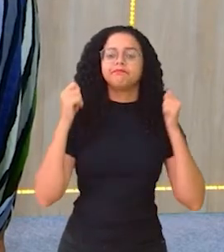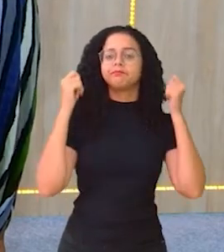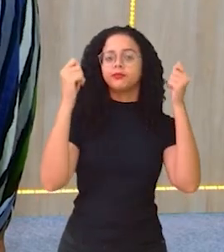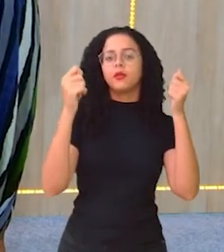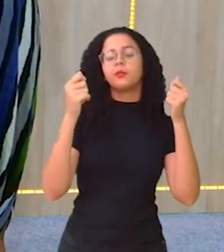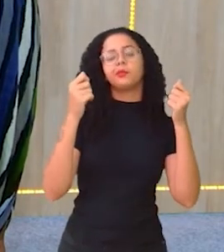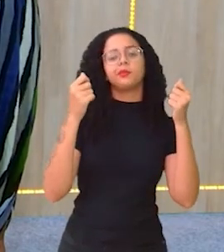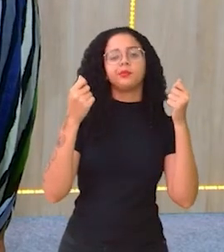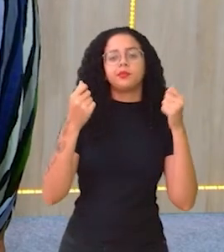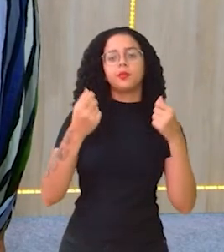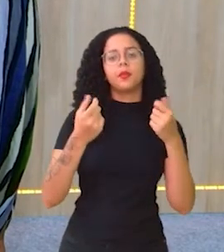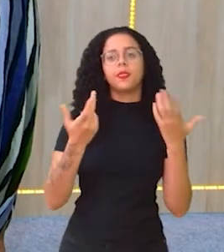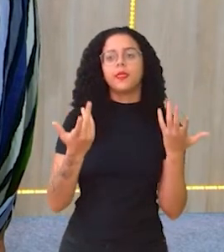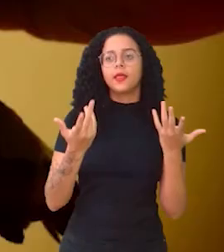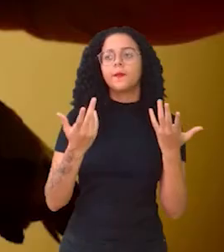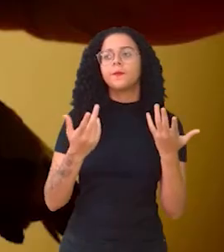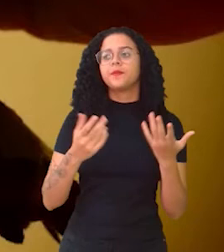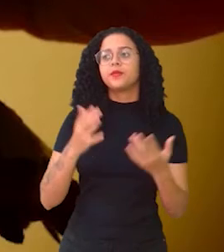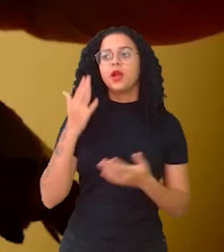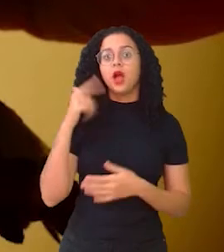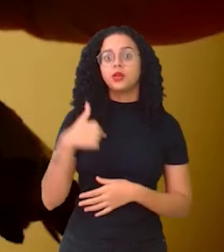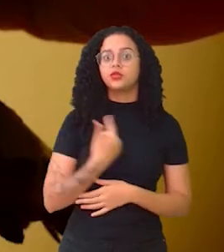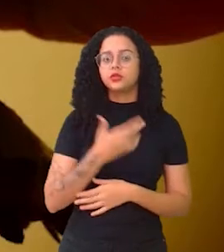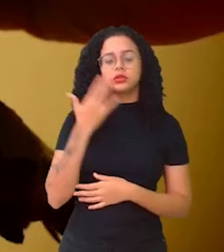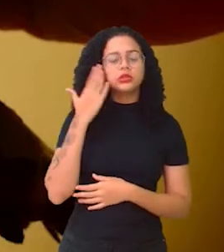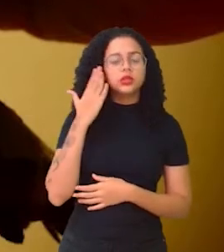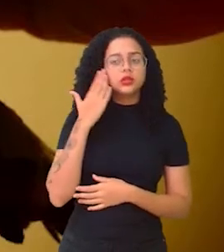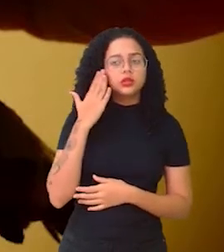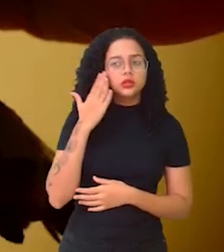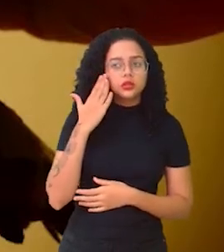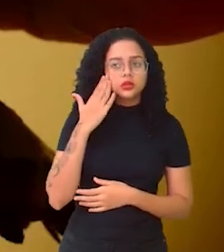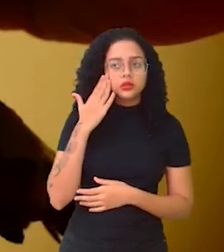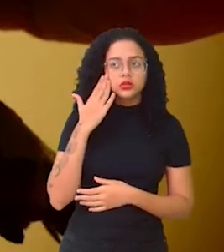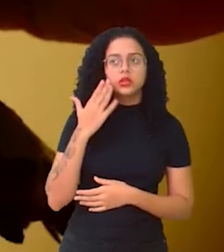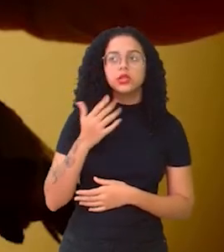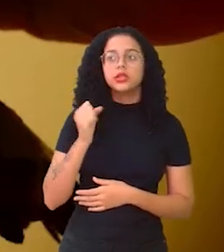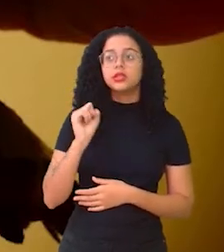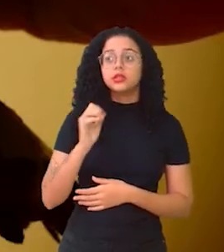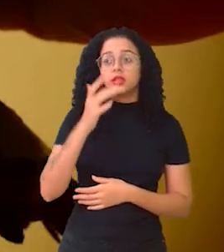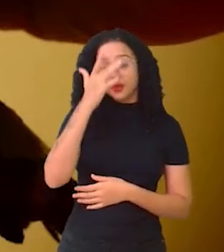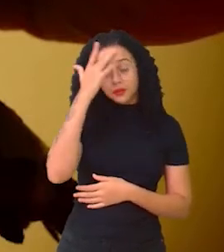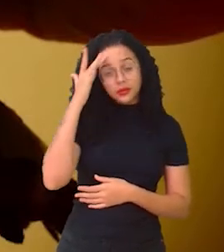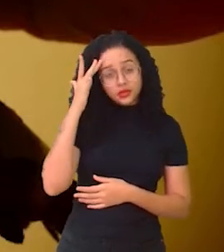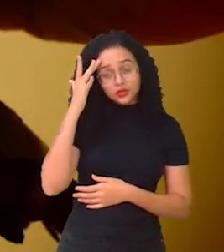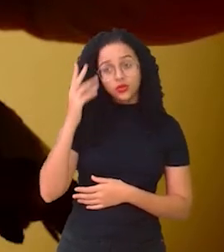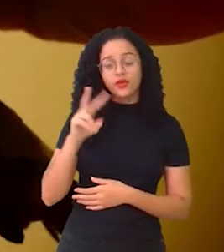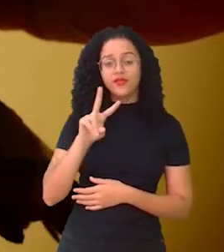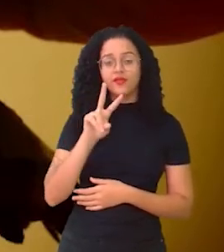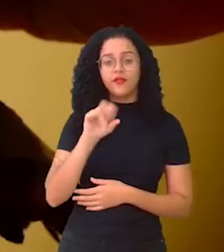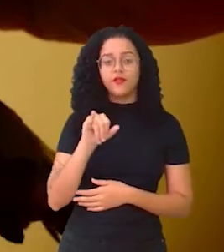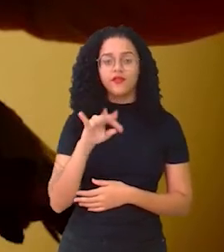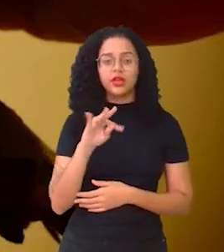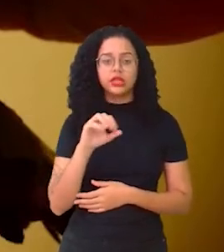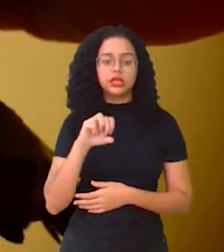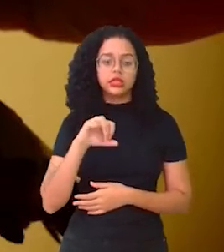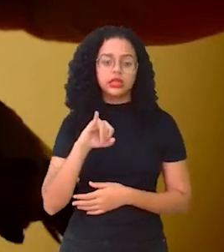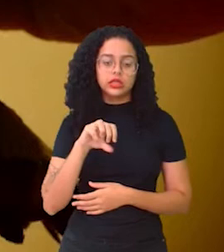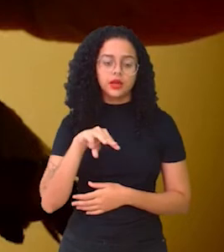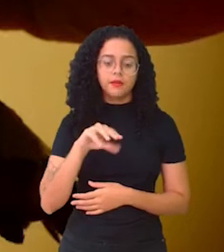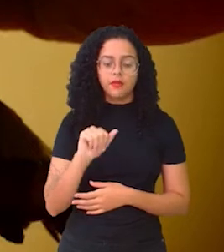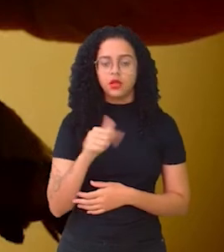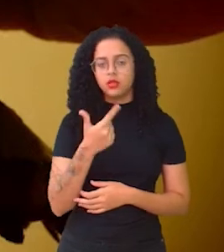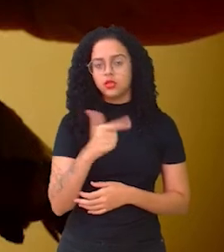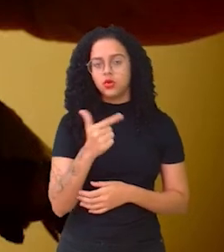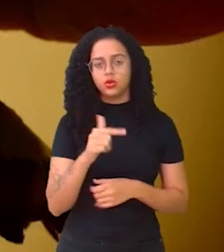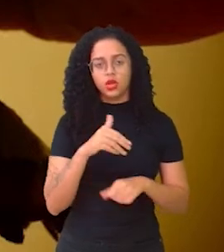Que é a gente entender, né, que se a pessoa está num lugar de vítima, ela não pode ser culpabilizada,